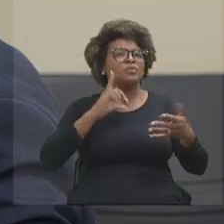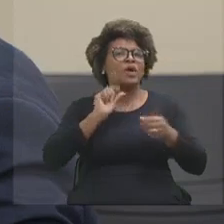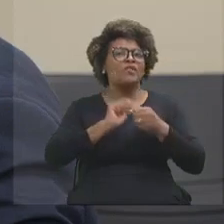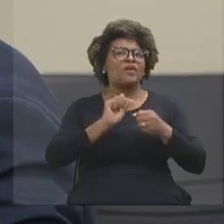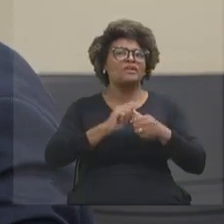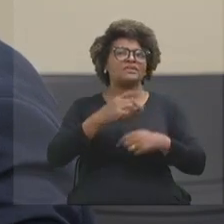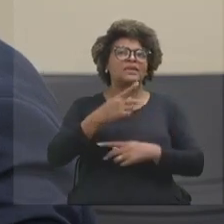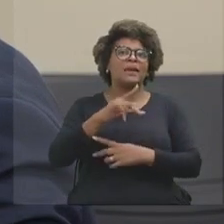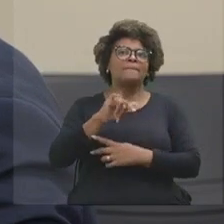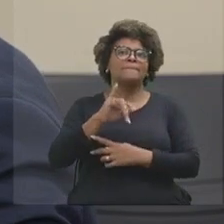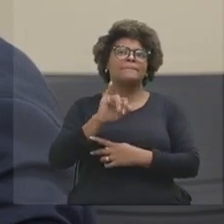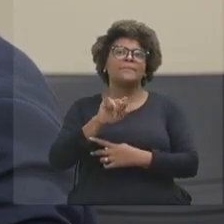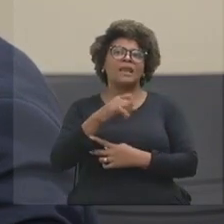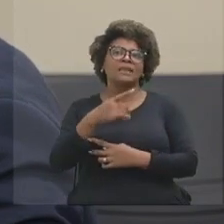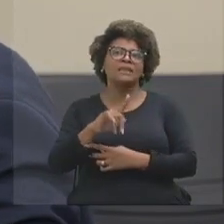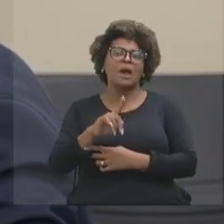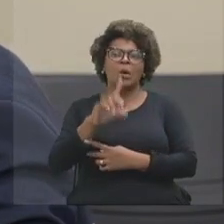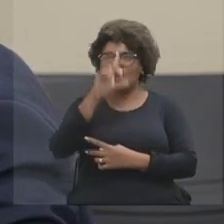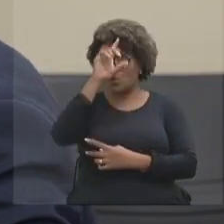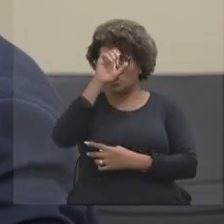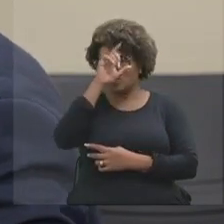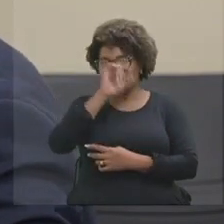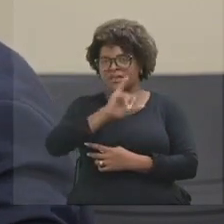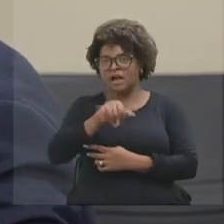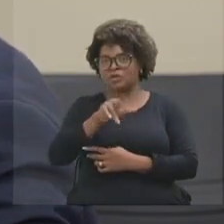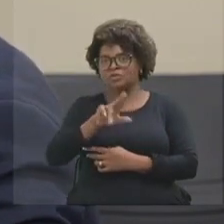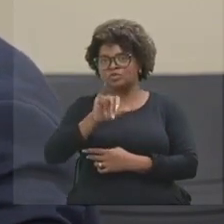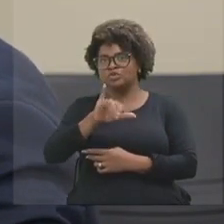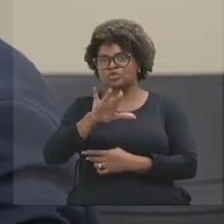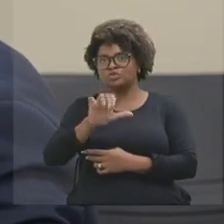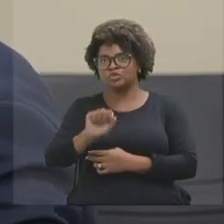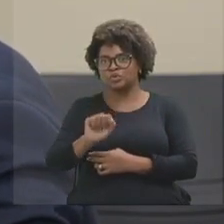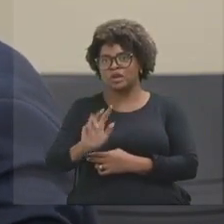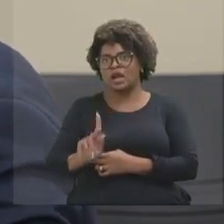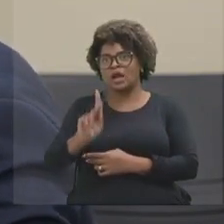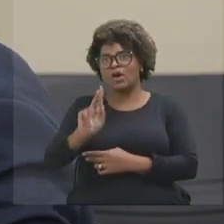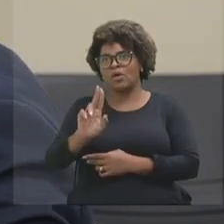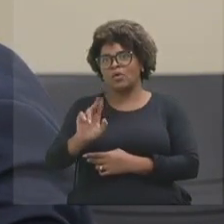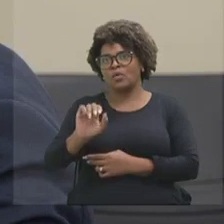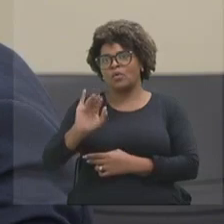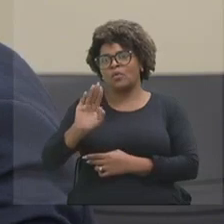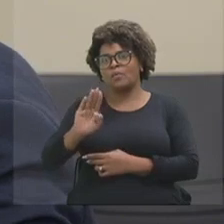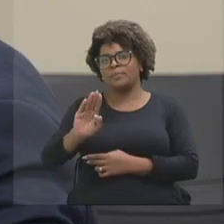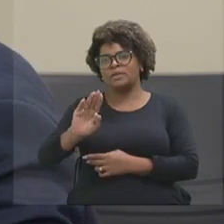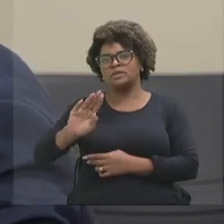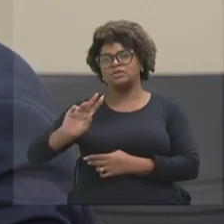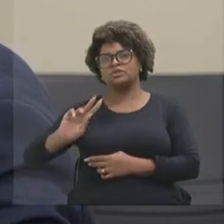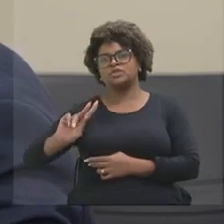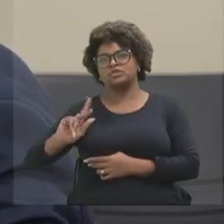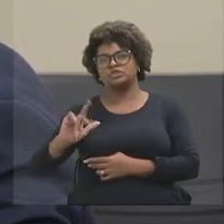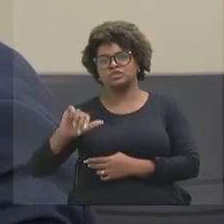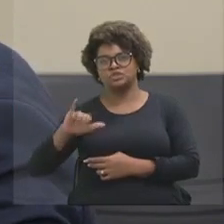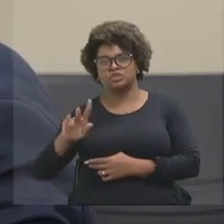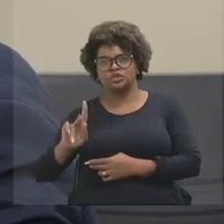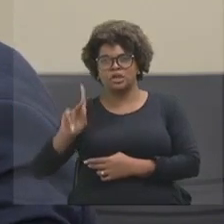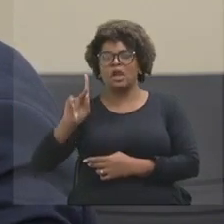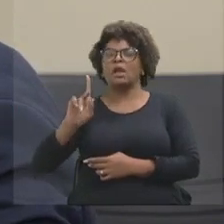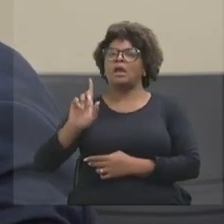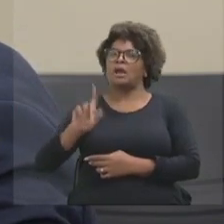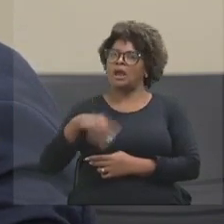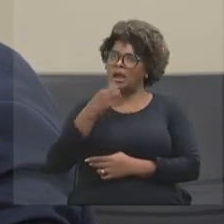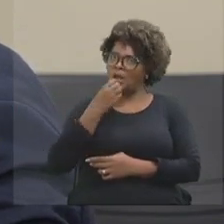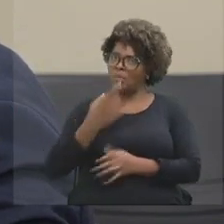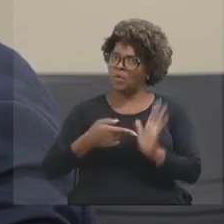Júlio Kubitschek o pessoal de Ribeirão das Neves levava muito para lá por ser a referência de tuberculose e nós temos é vou levar essa demanda para